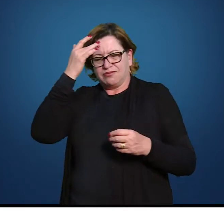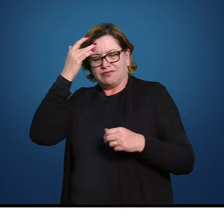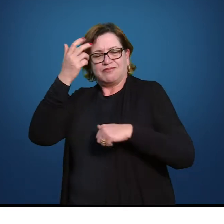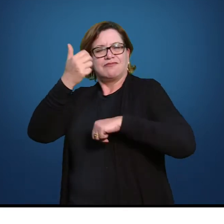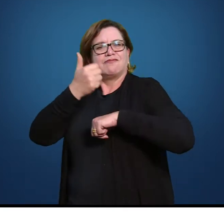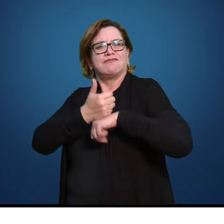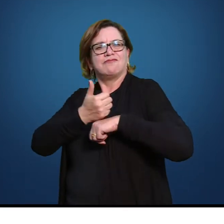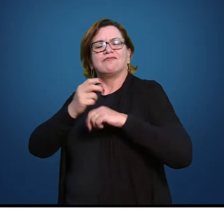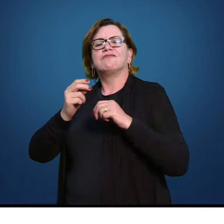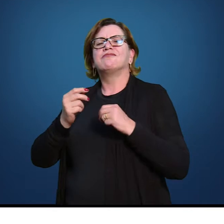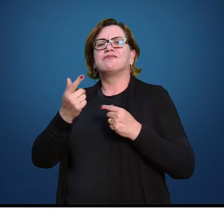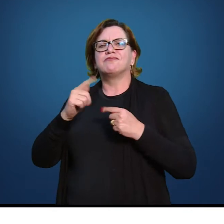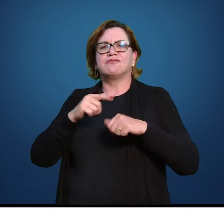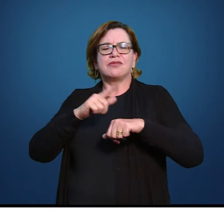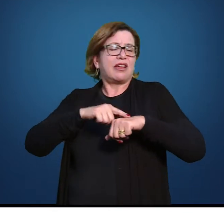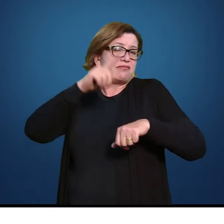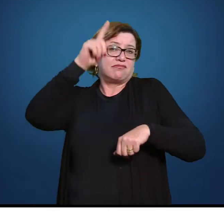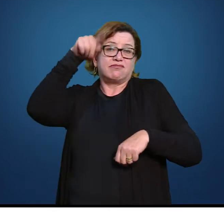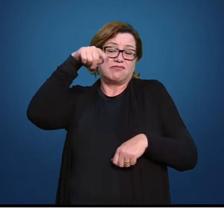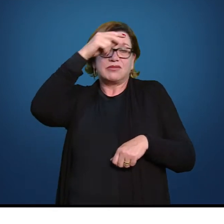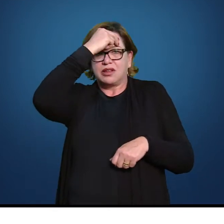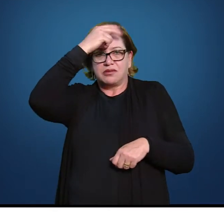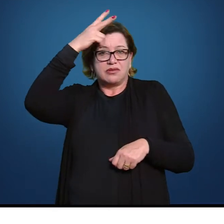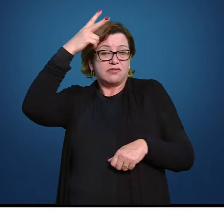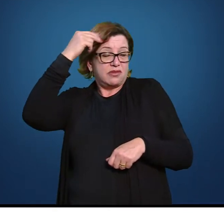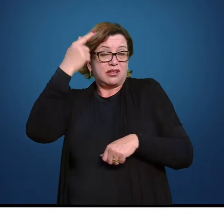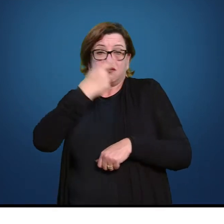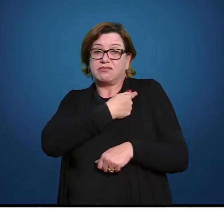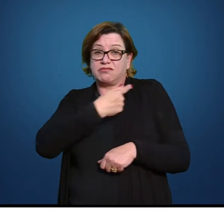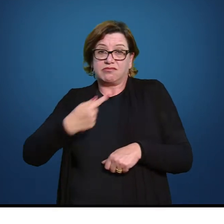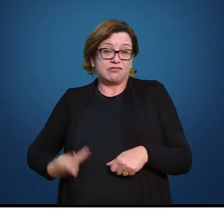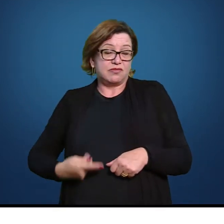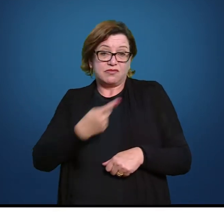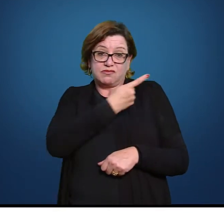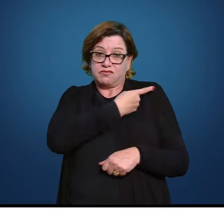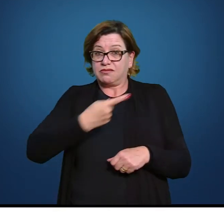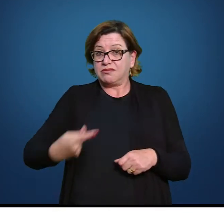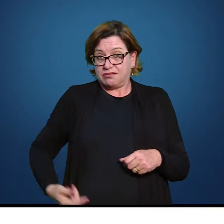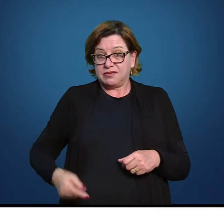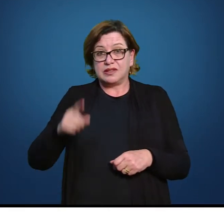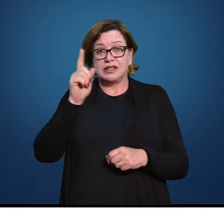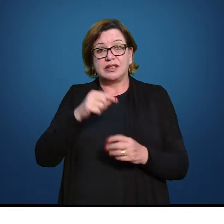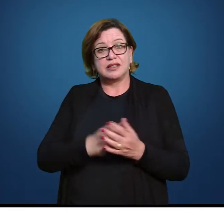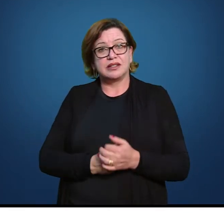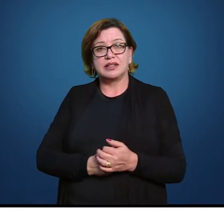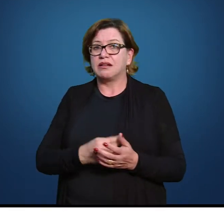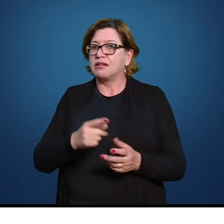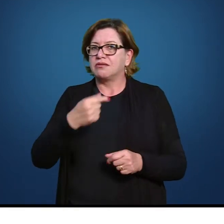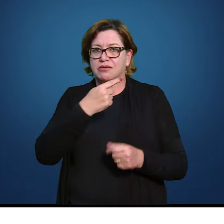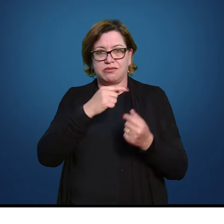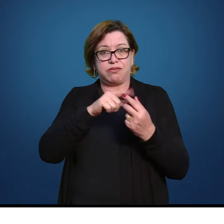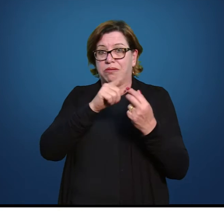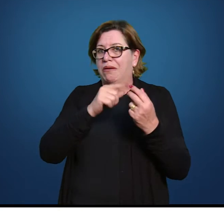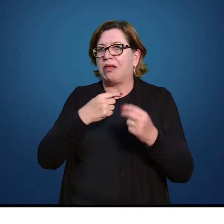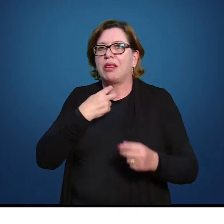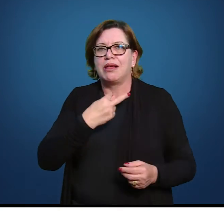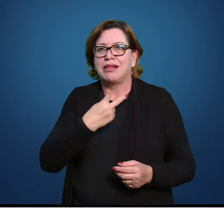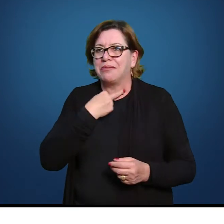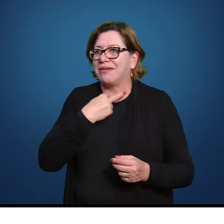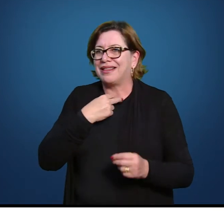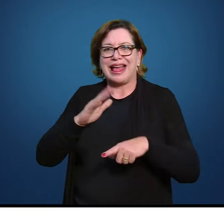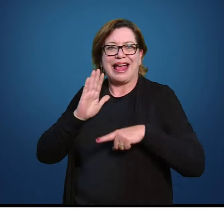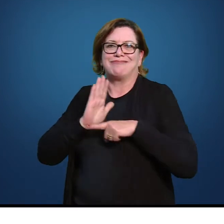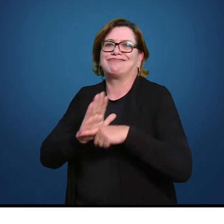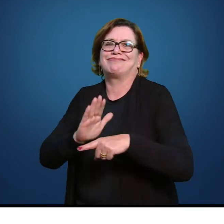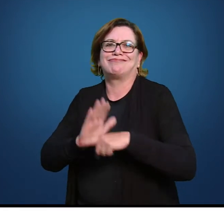Esses gestores são os prefeitos, presidentes, governadores e assim por diante. Eles não podem legislar em causa própria,